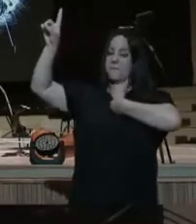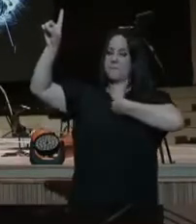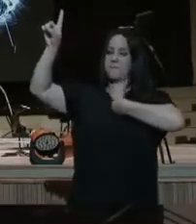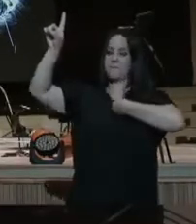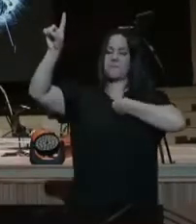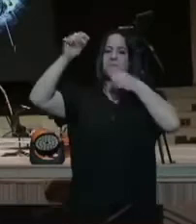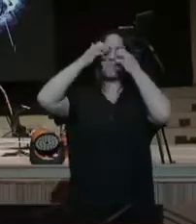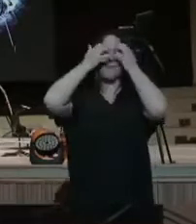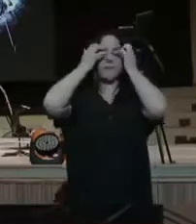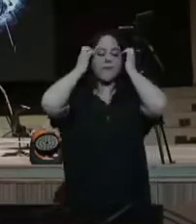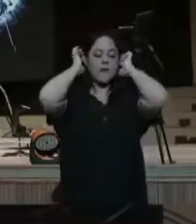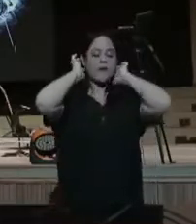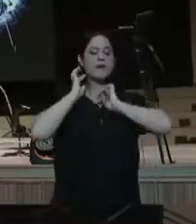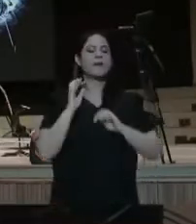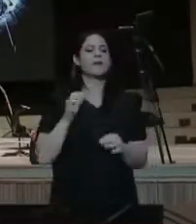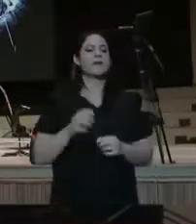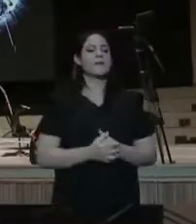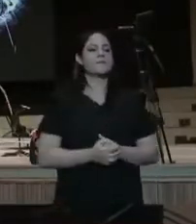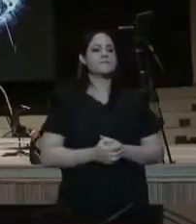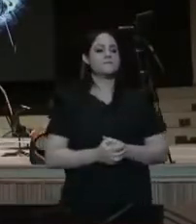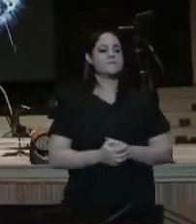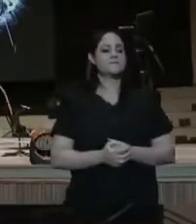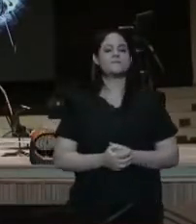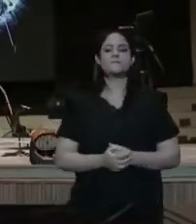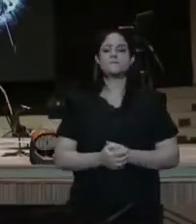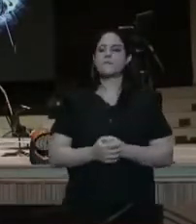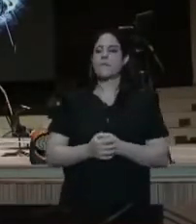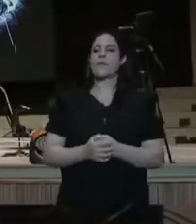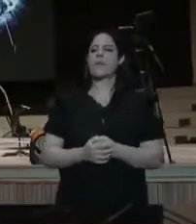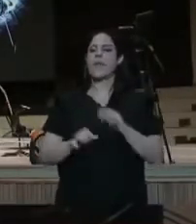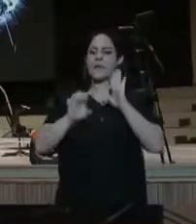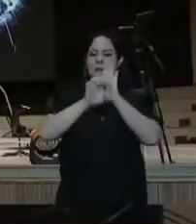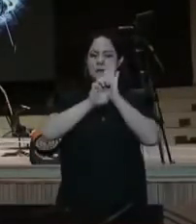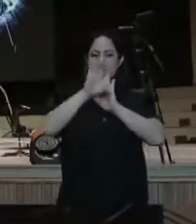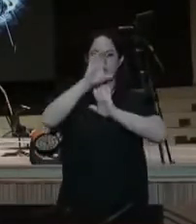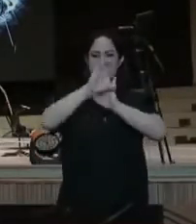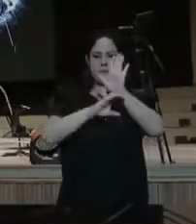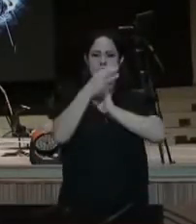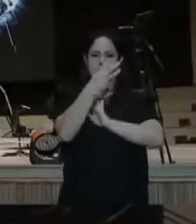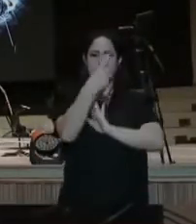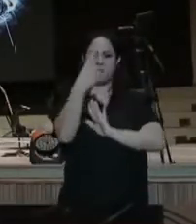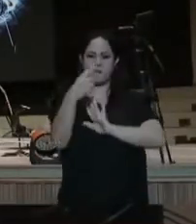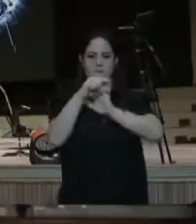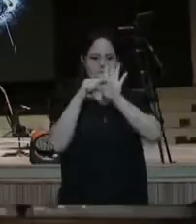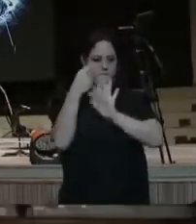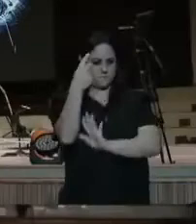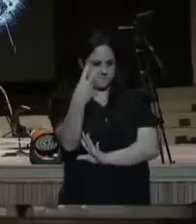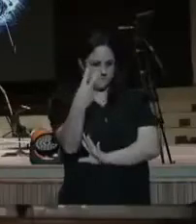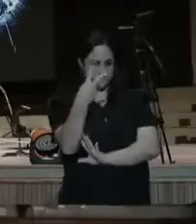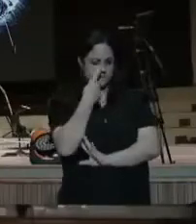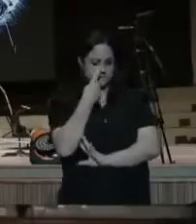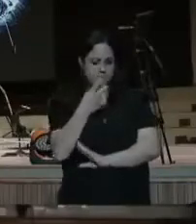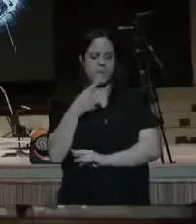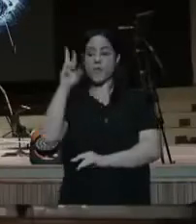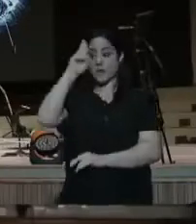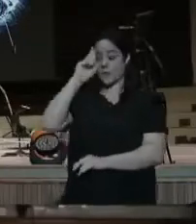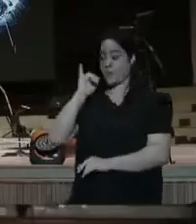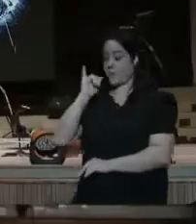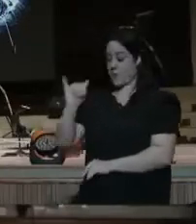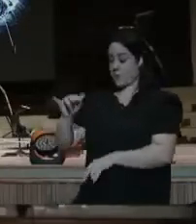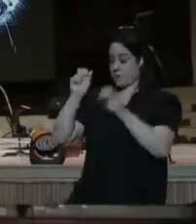bezalel diz assim o banheiro do 31 2 mil construção por um tempo disse mais o senhor a